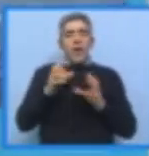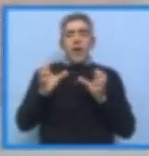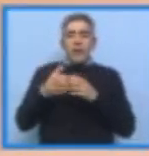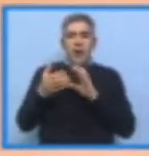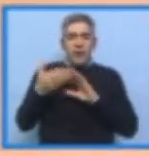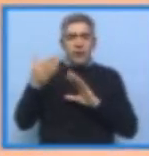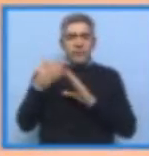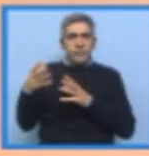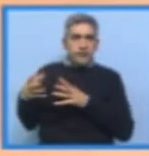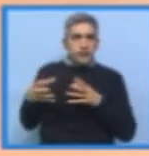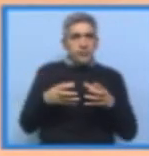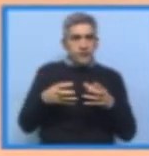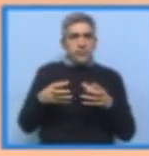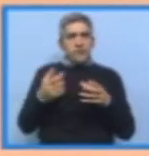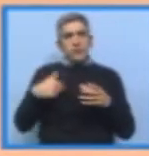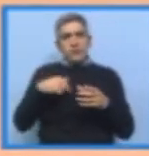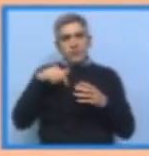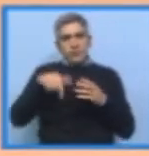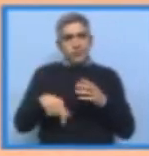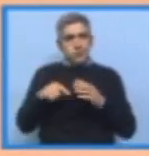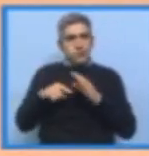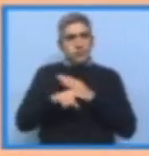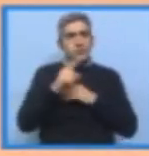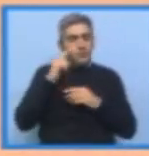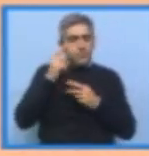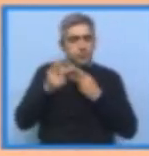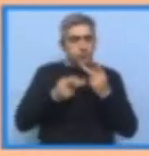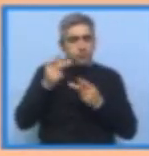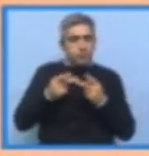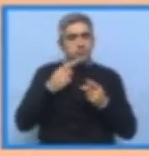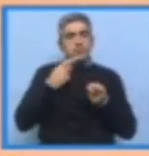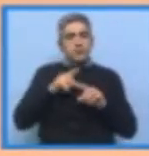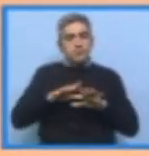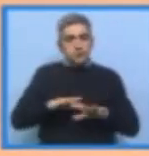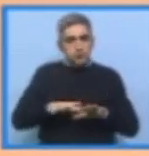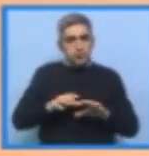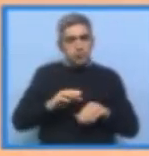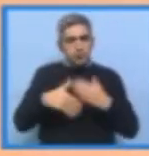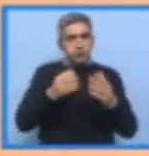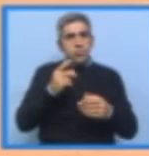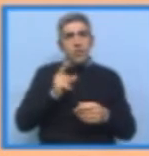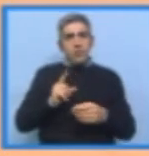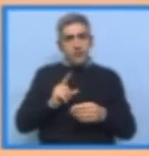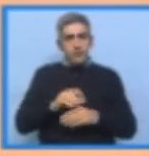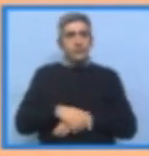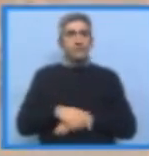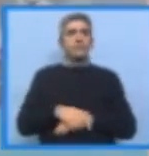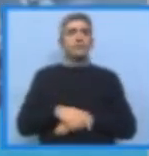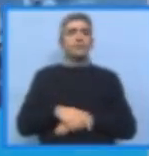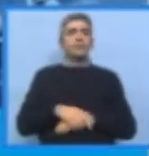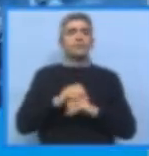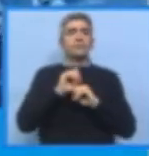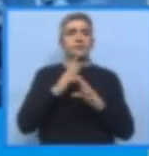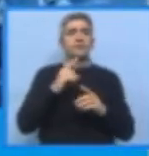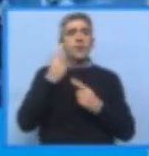emergência e nós vamos avaliar a situação, se reanimamos o doente ou se não reanimamos o doente. Obviamente